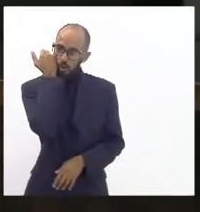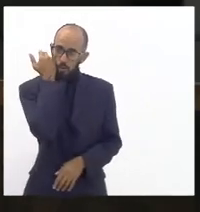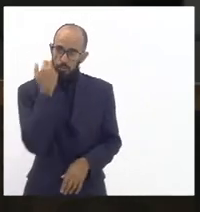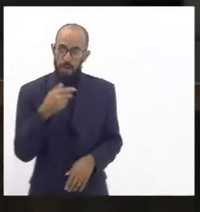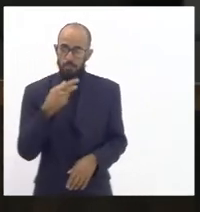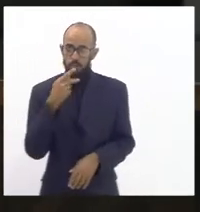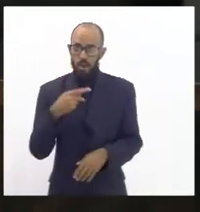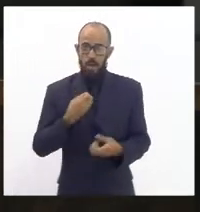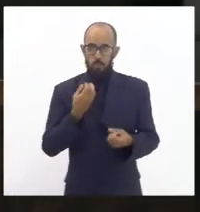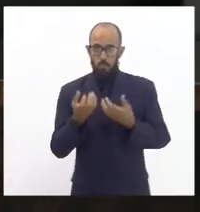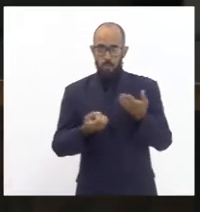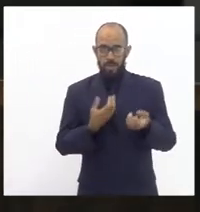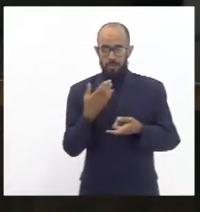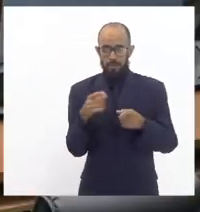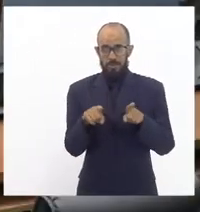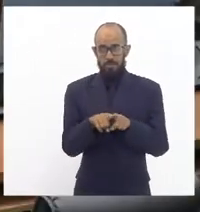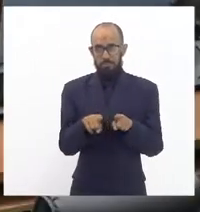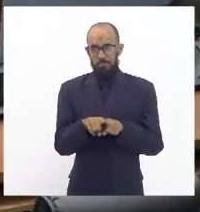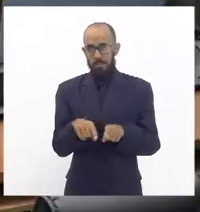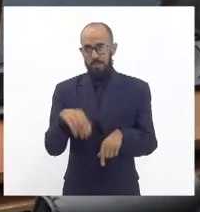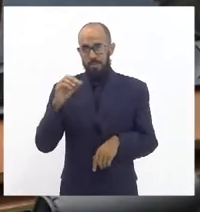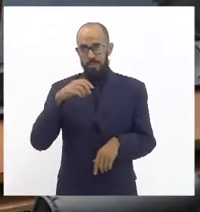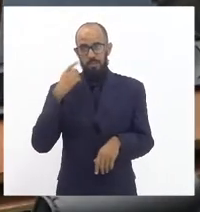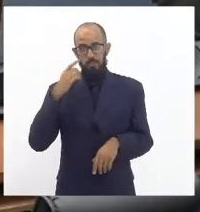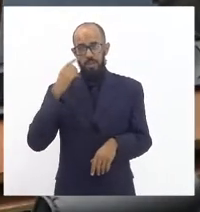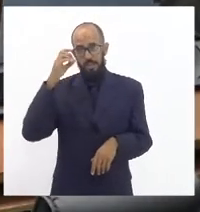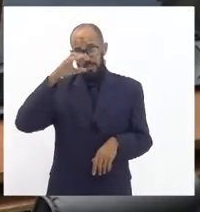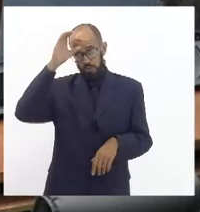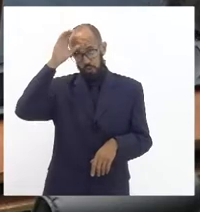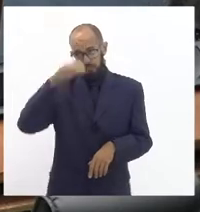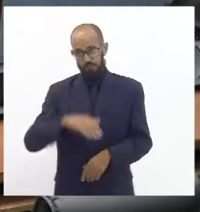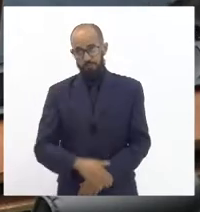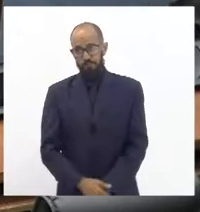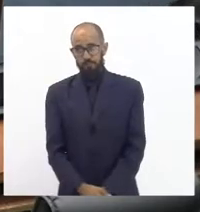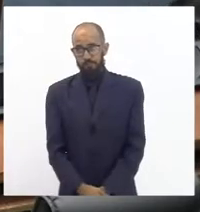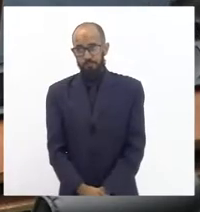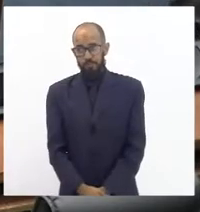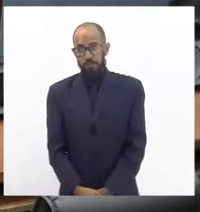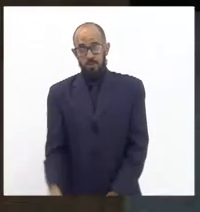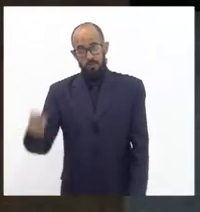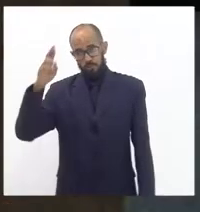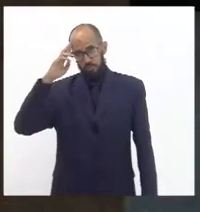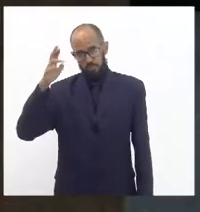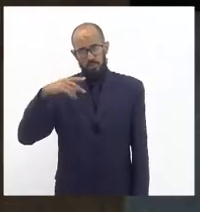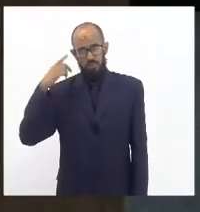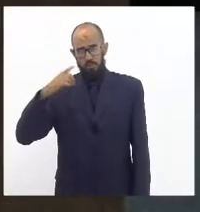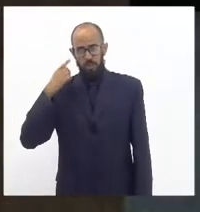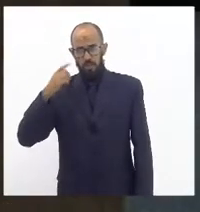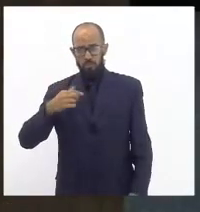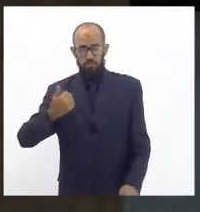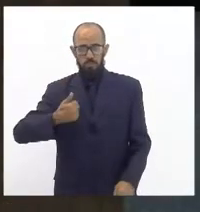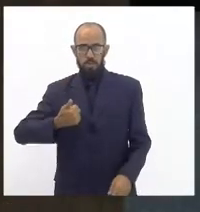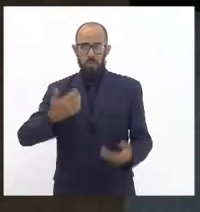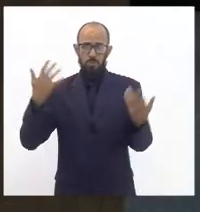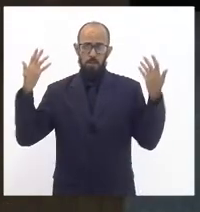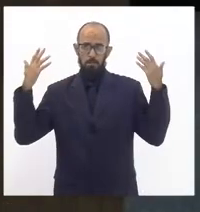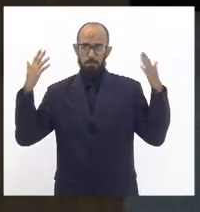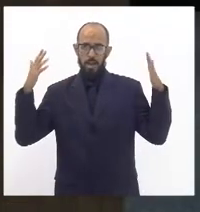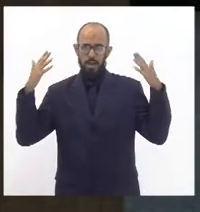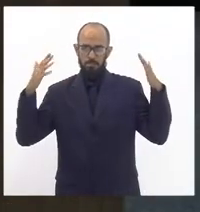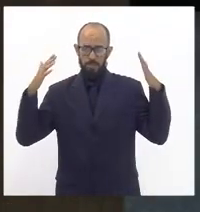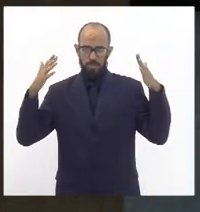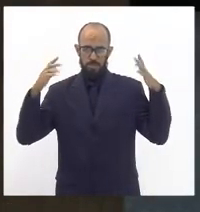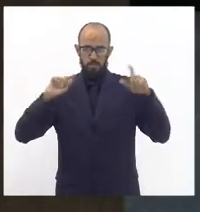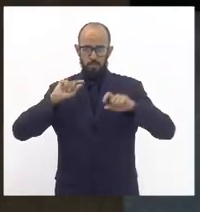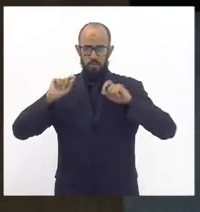poema aqui deputada tia Presidente senhoras e senhores deputados e deputadas primeiro eu quero aqui parabenizar quem